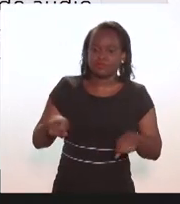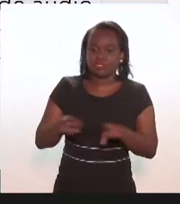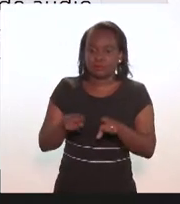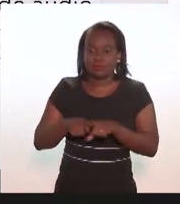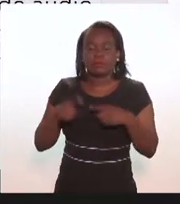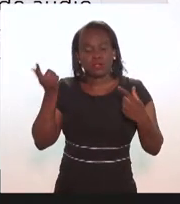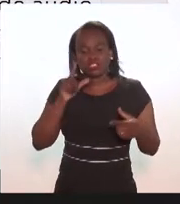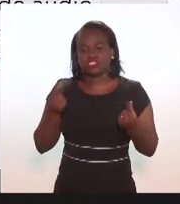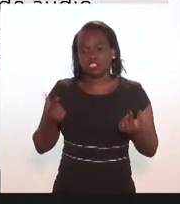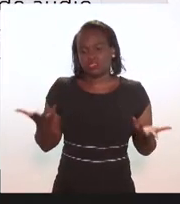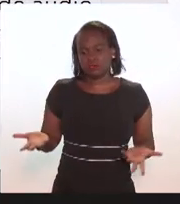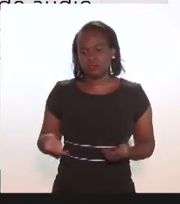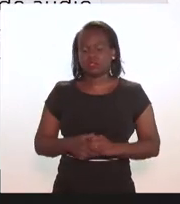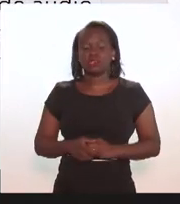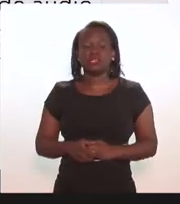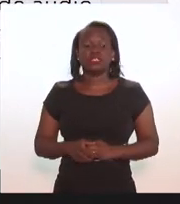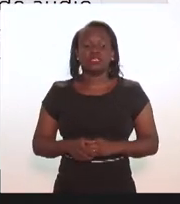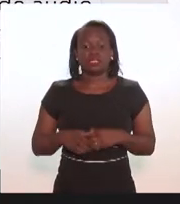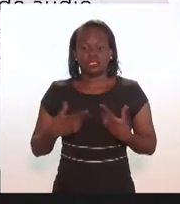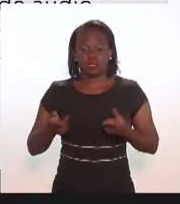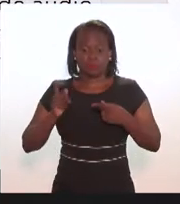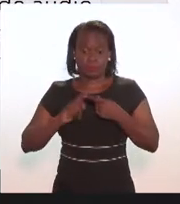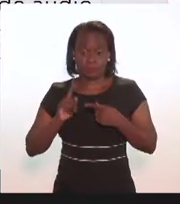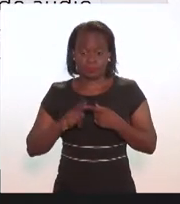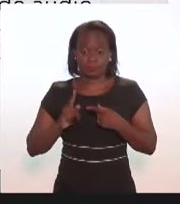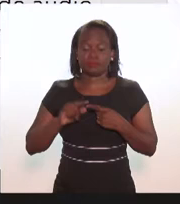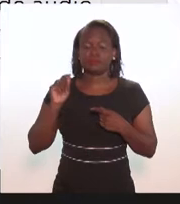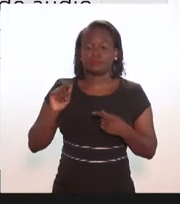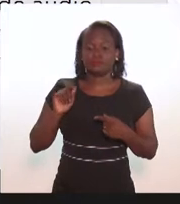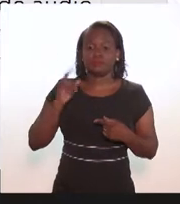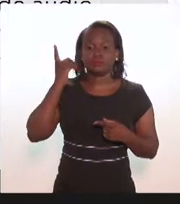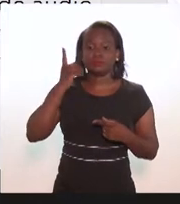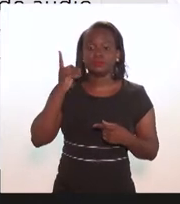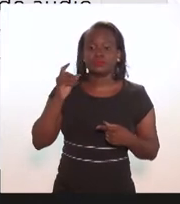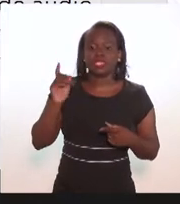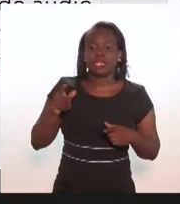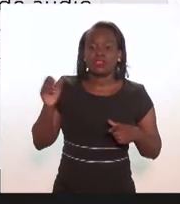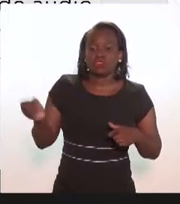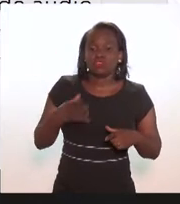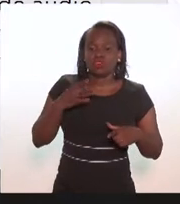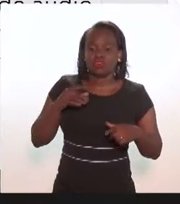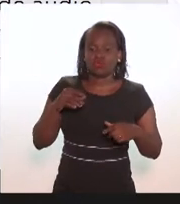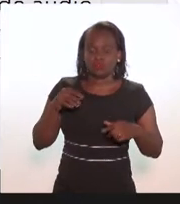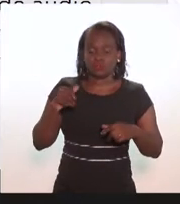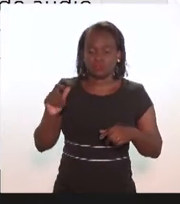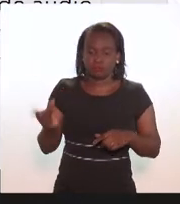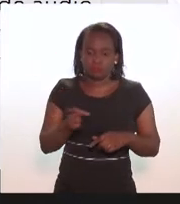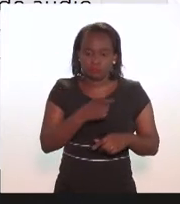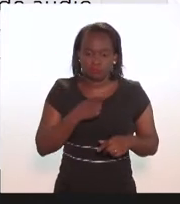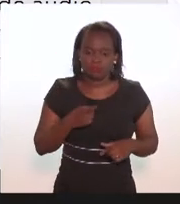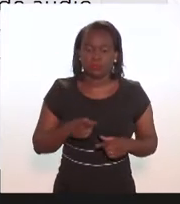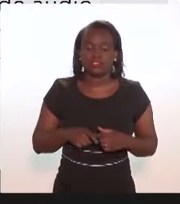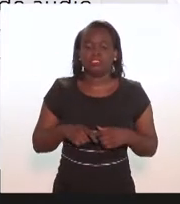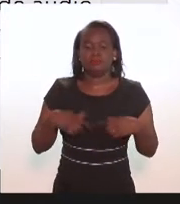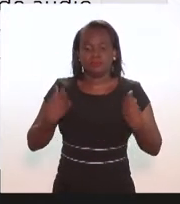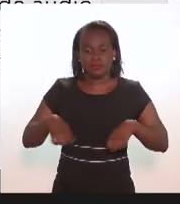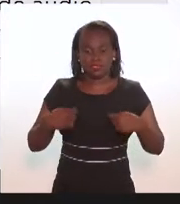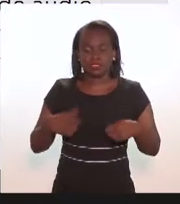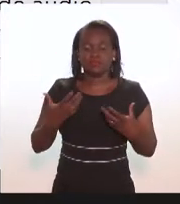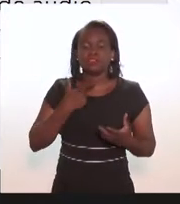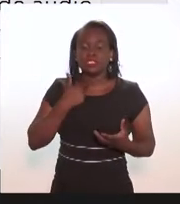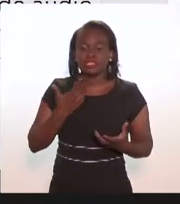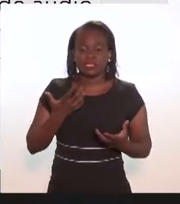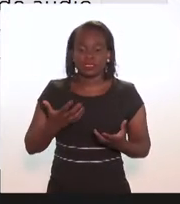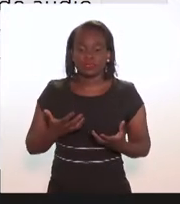ter dinheiro em caixa. Primeira vertente, deputado Leomar, é a vertente modernização tributária. Né? A gente pretende, estava